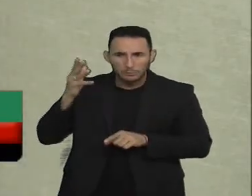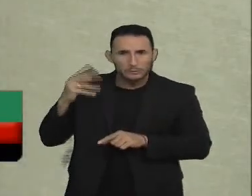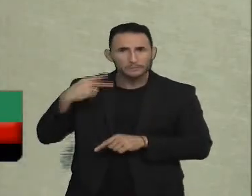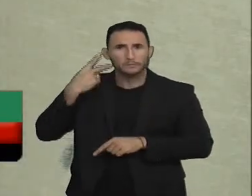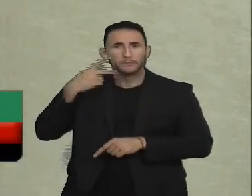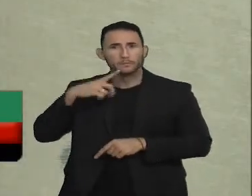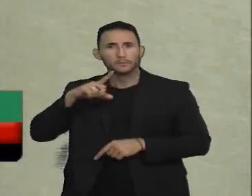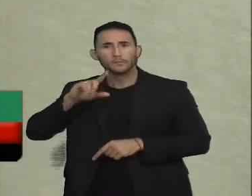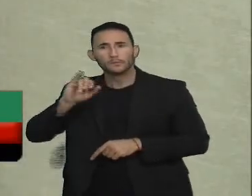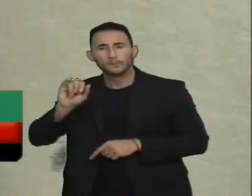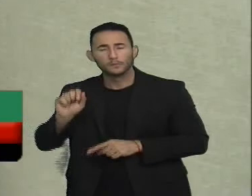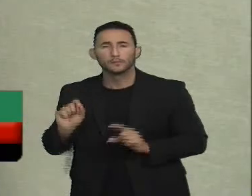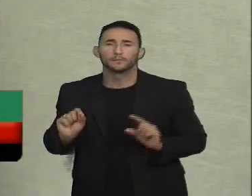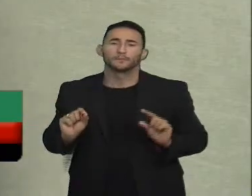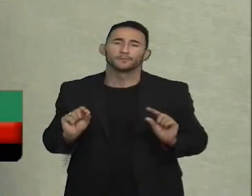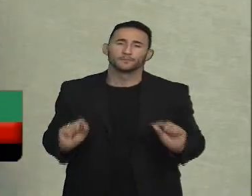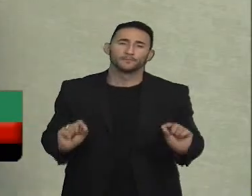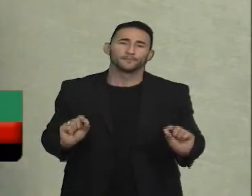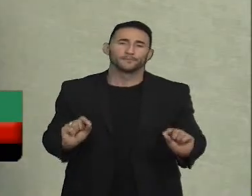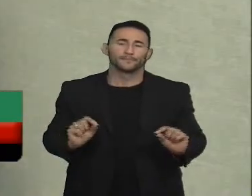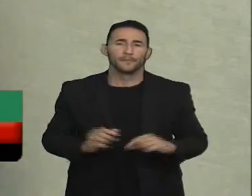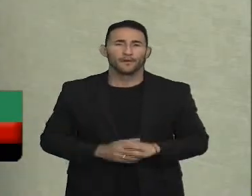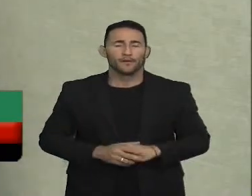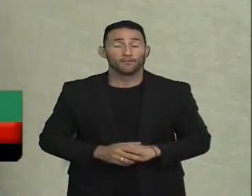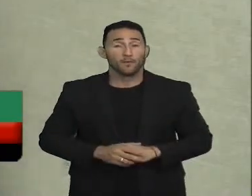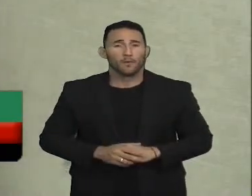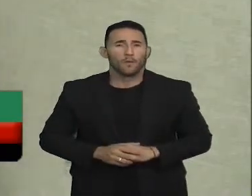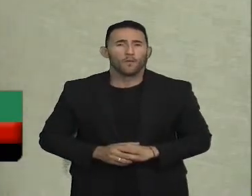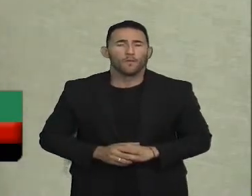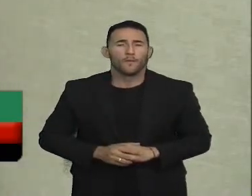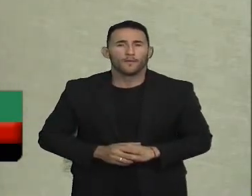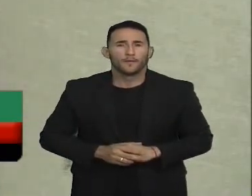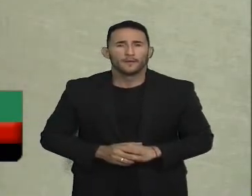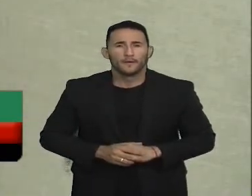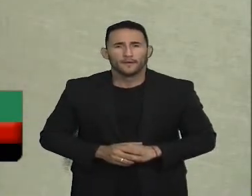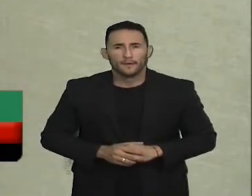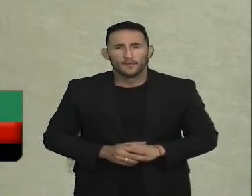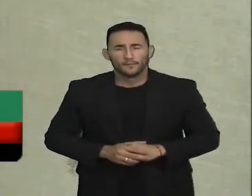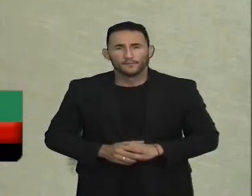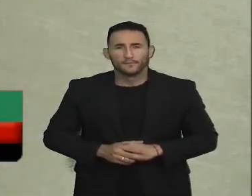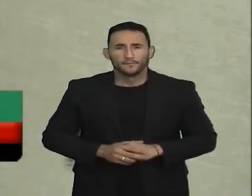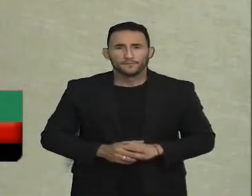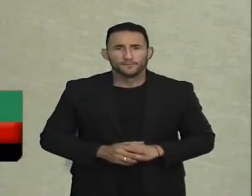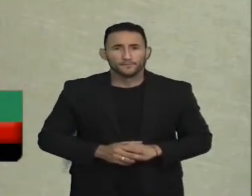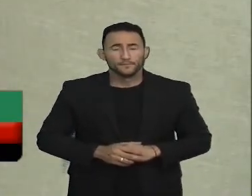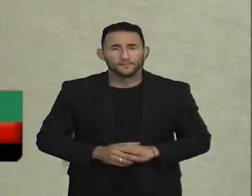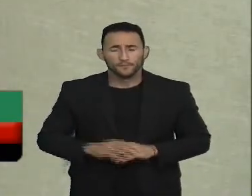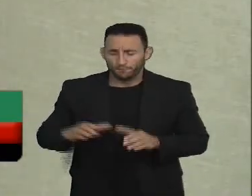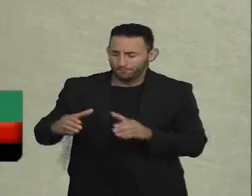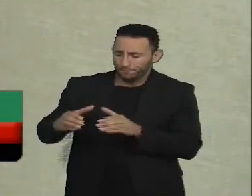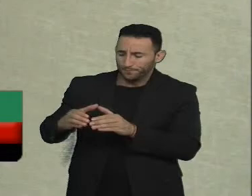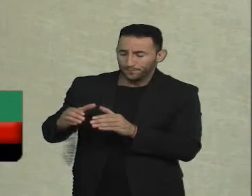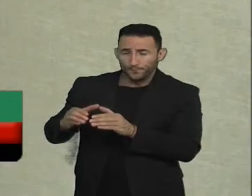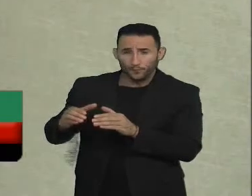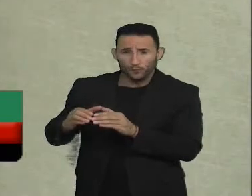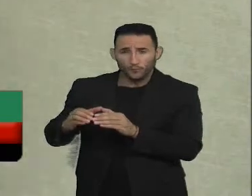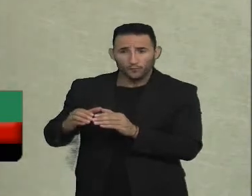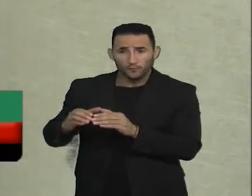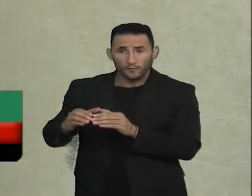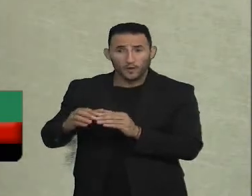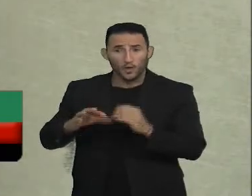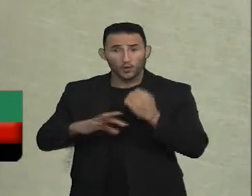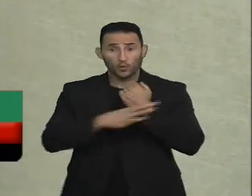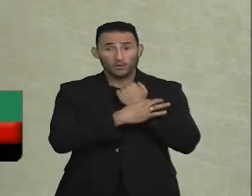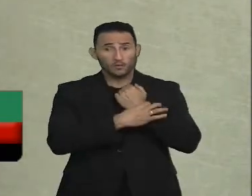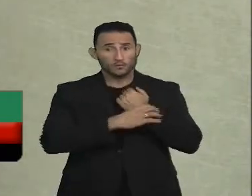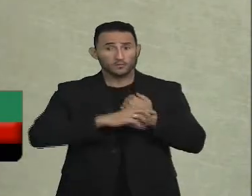vereadora Lúcia da Saúde, a importância das forças de segurança, as forças policiais no Estado